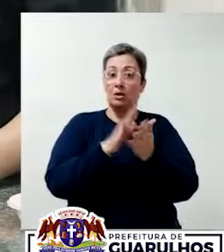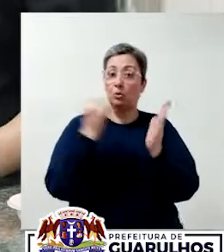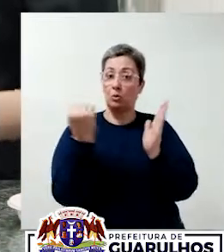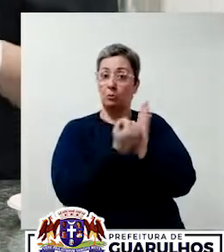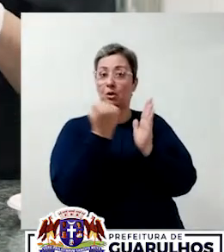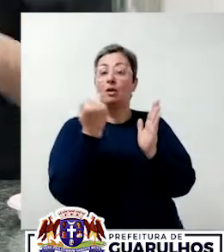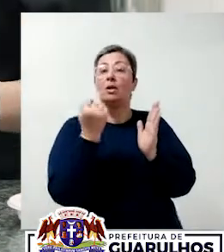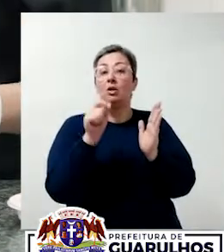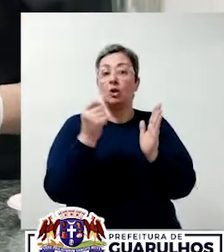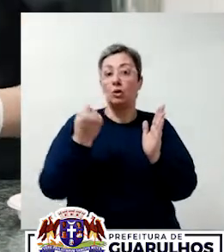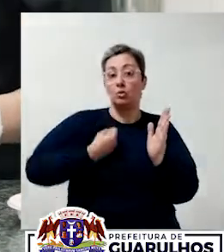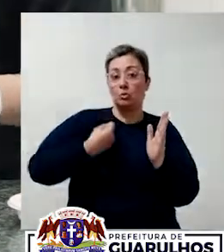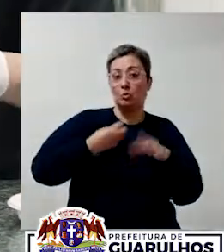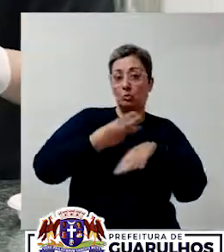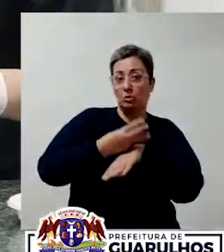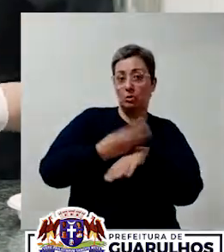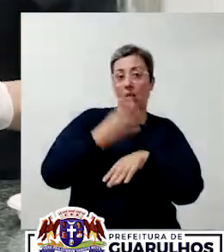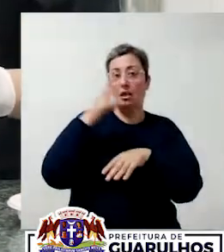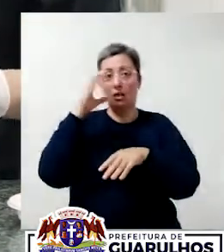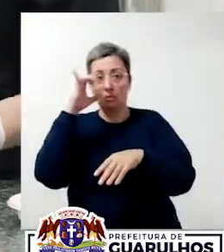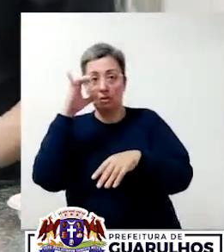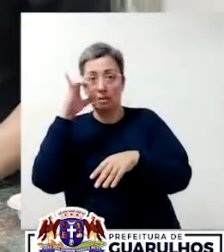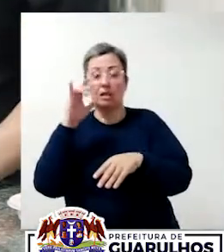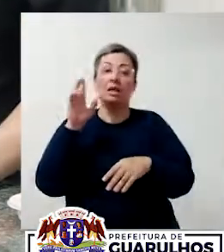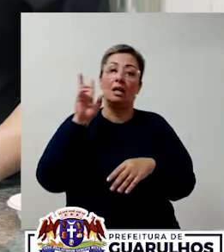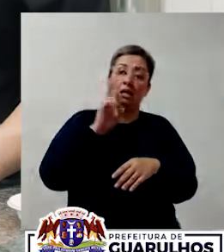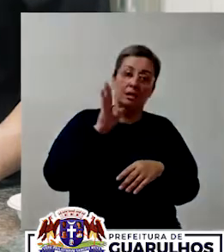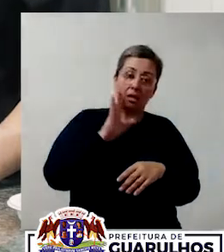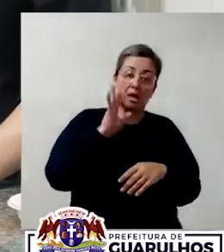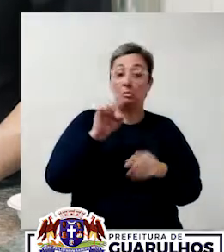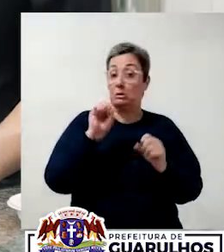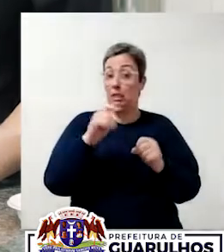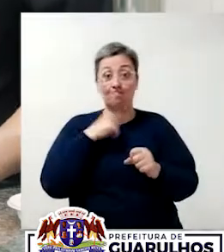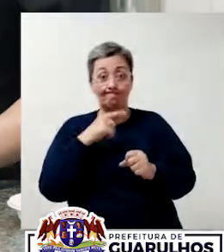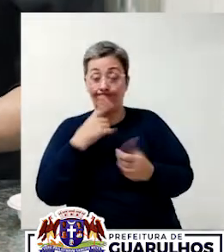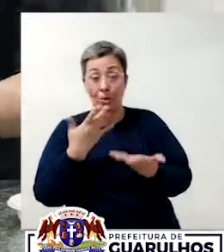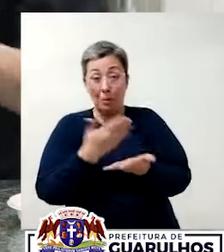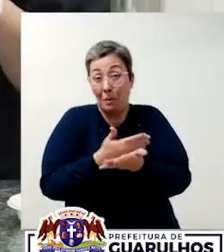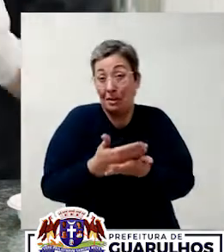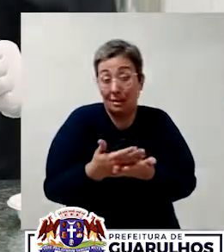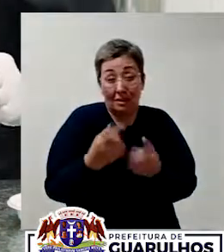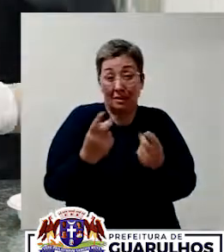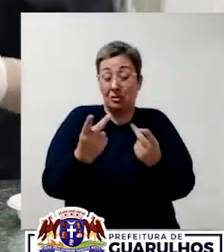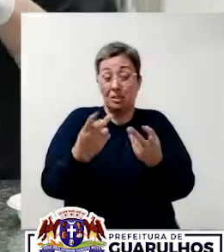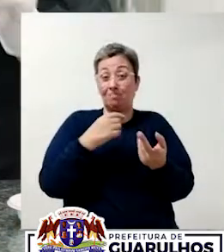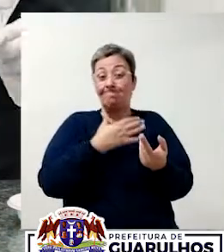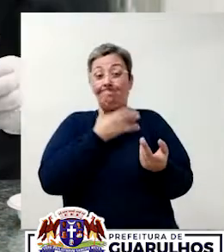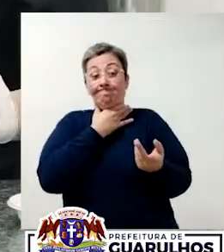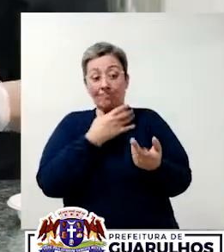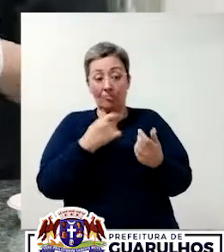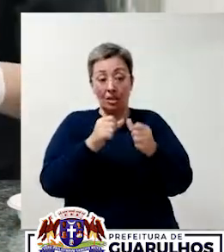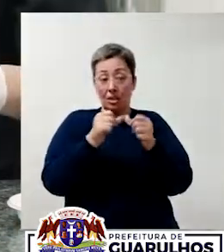fizerem. Se você puder fazer a etiqueta já com seu nome, já imprimindo a sua marca, com seu número de